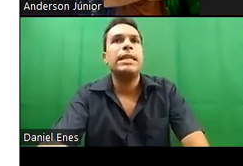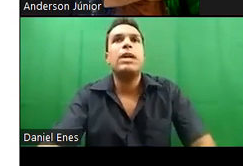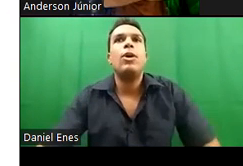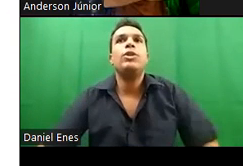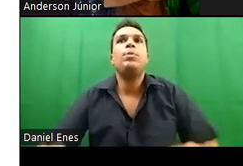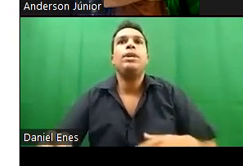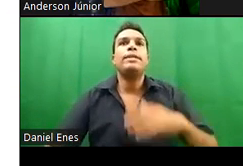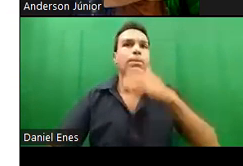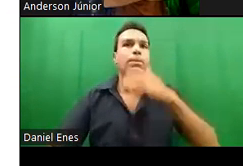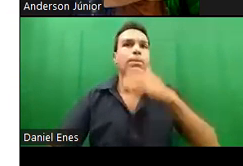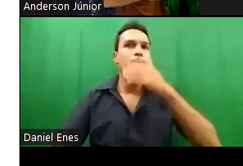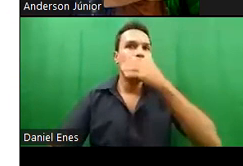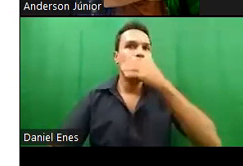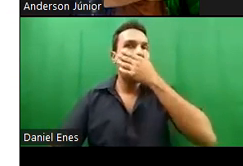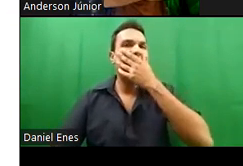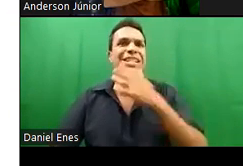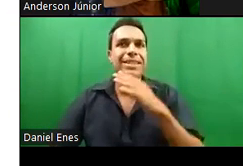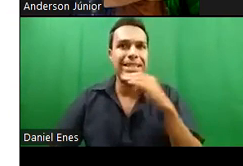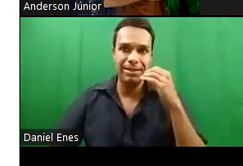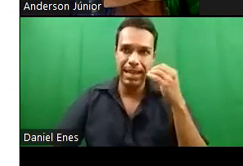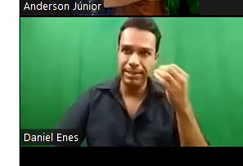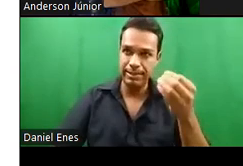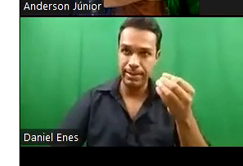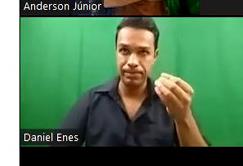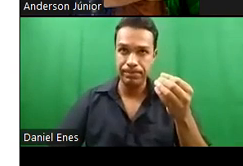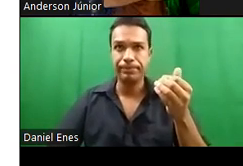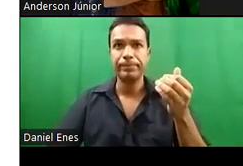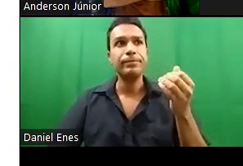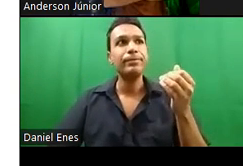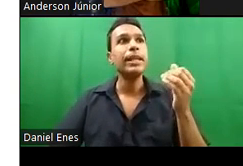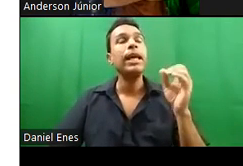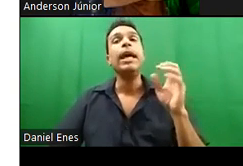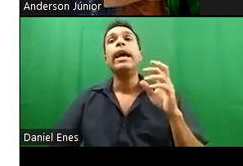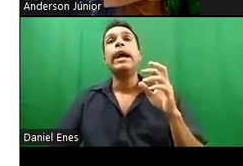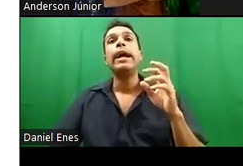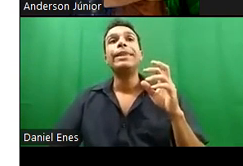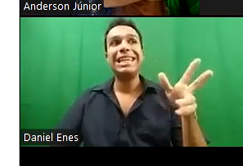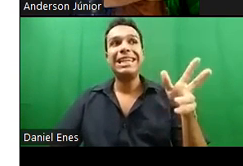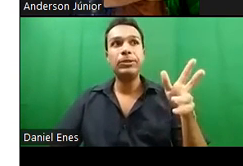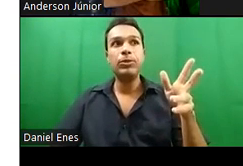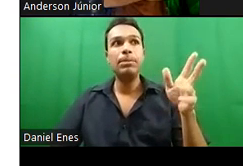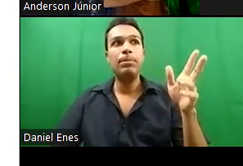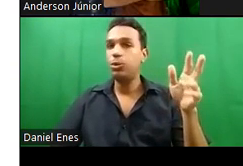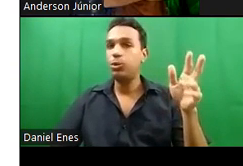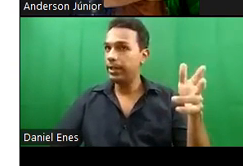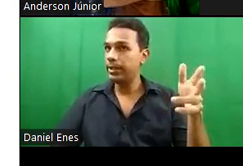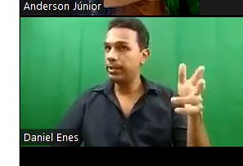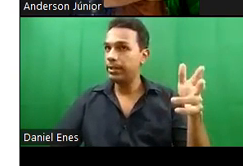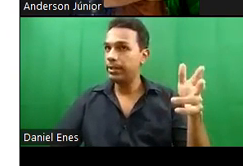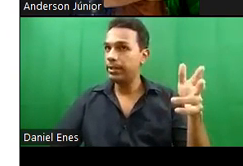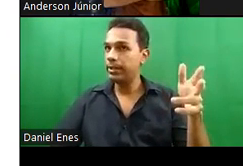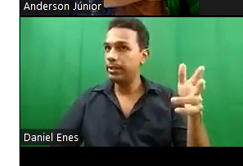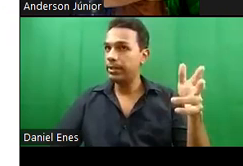E agora, indo, por exemplo, para a parte de desinência. Na língua